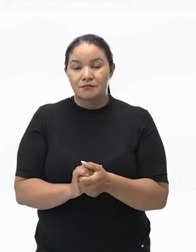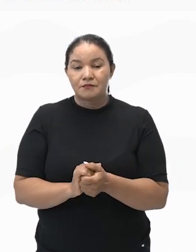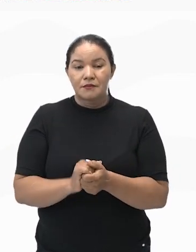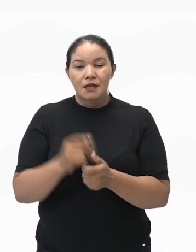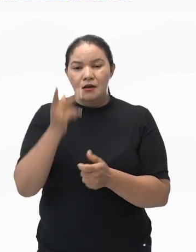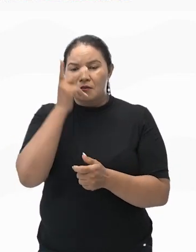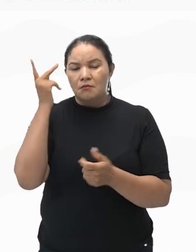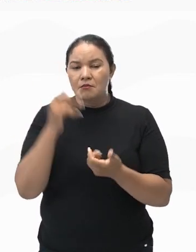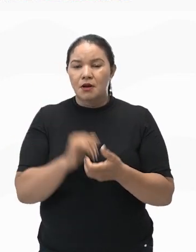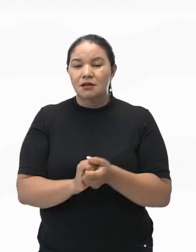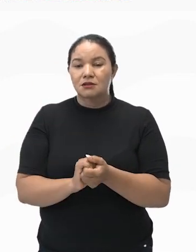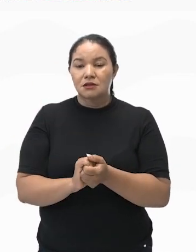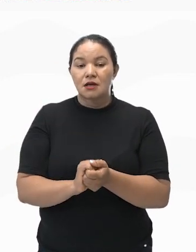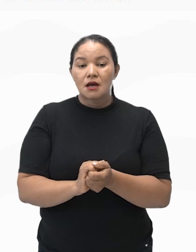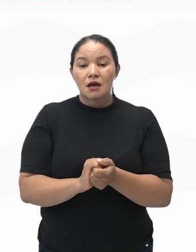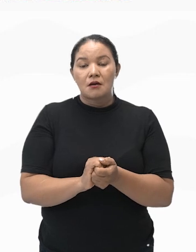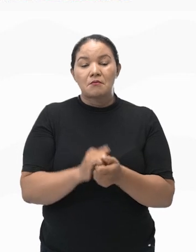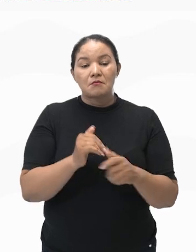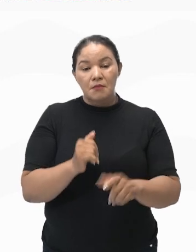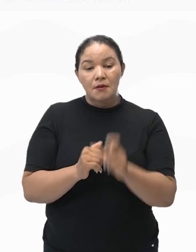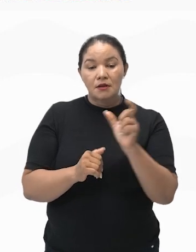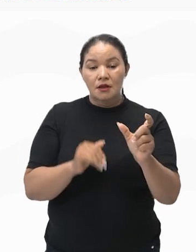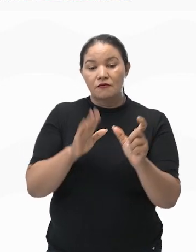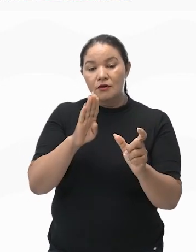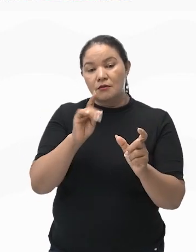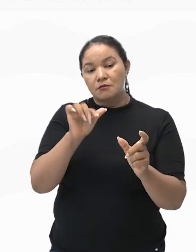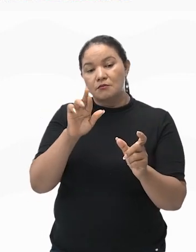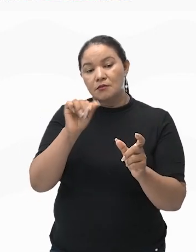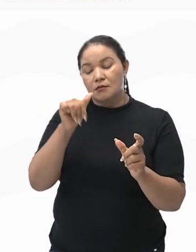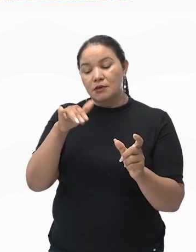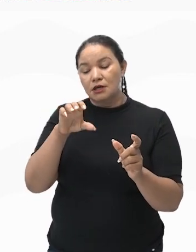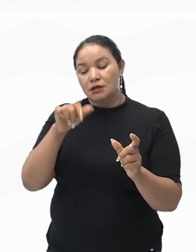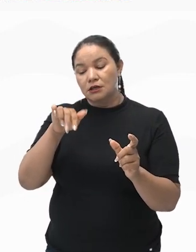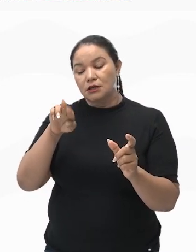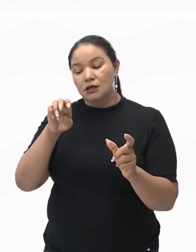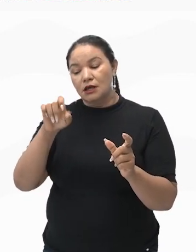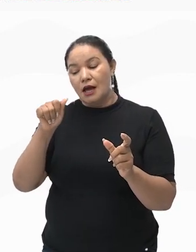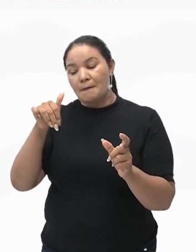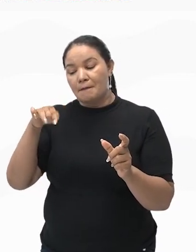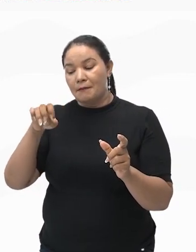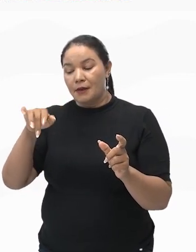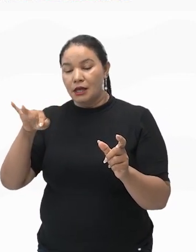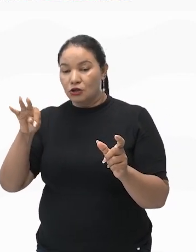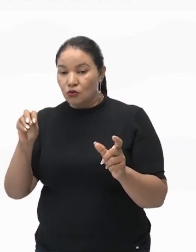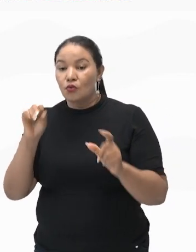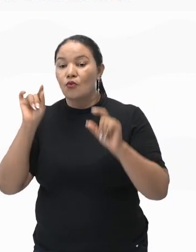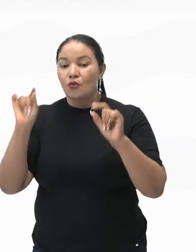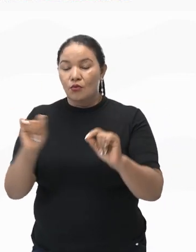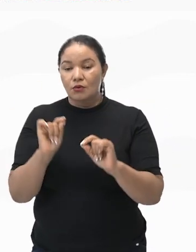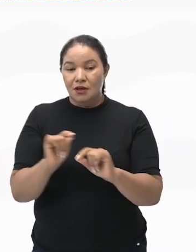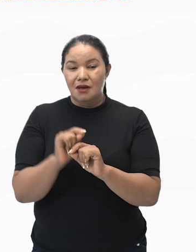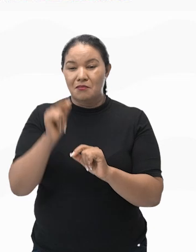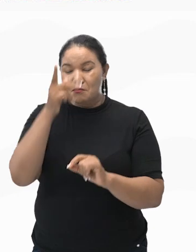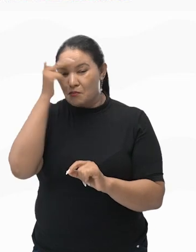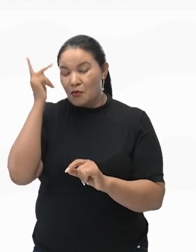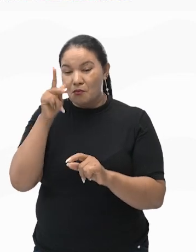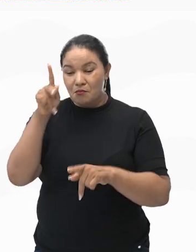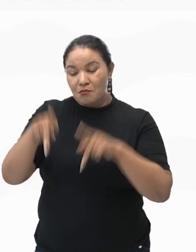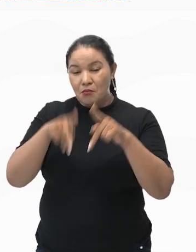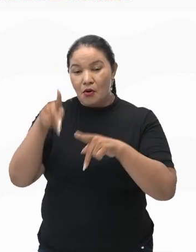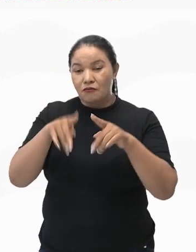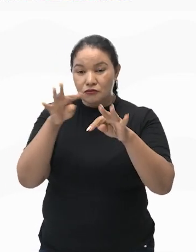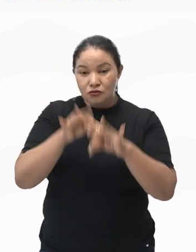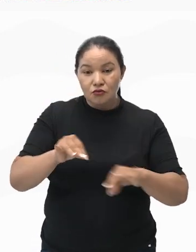da população. Claro que isso não existe mais. Como foi bem falado, os povos estão agora mostrando